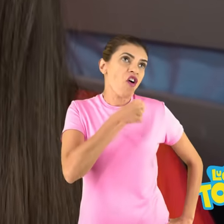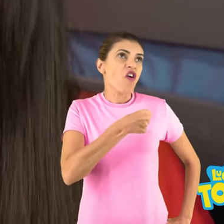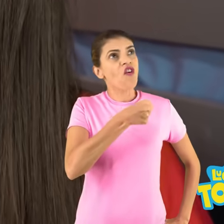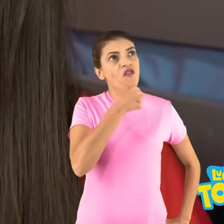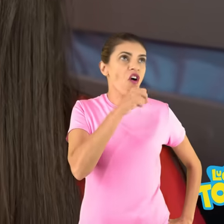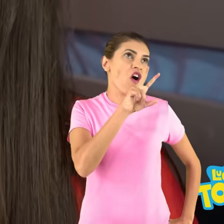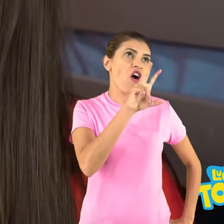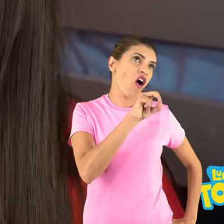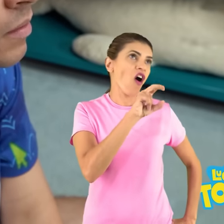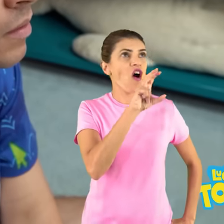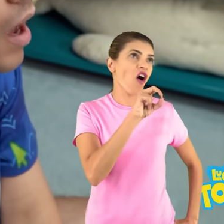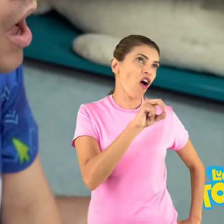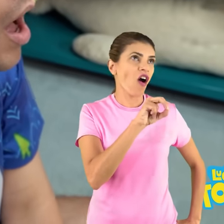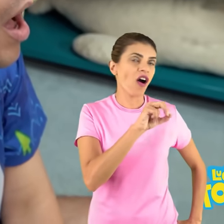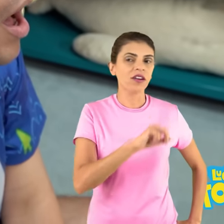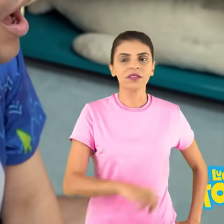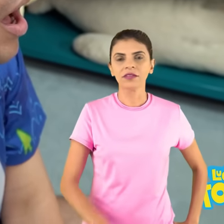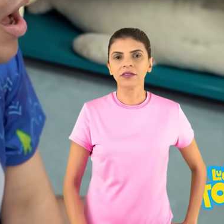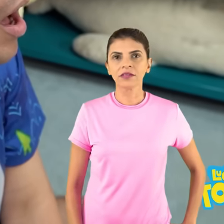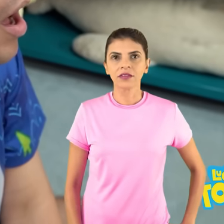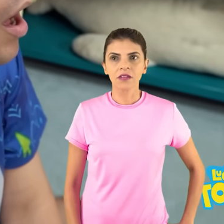Vovó!